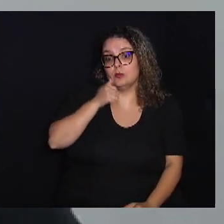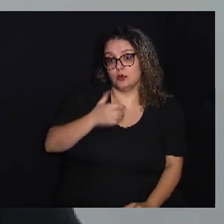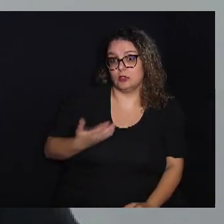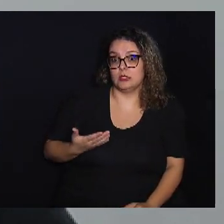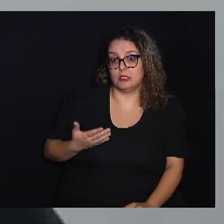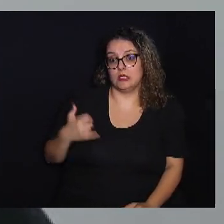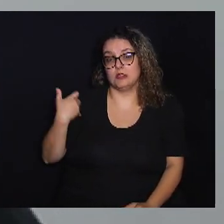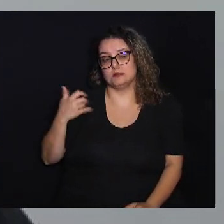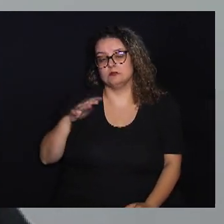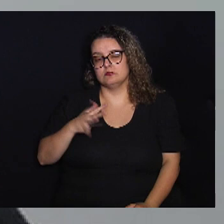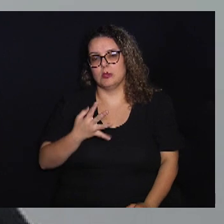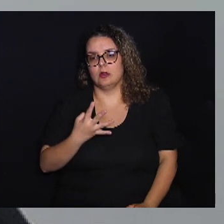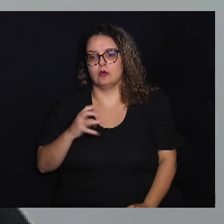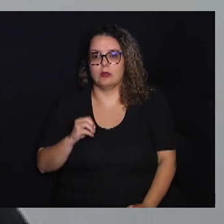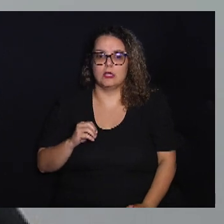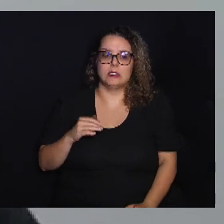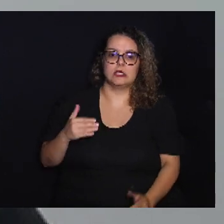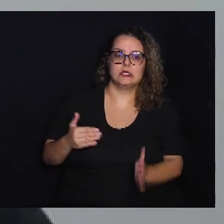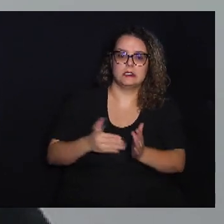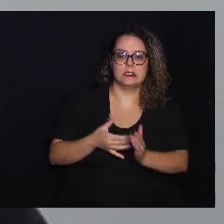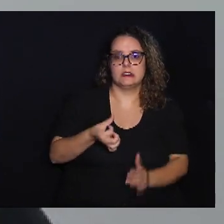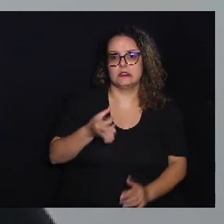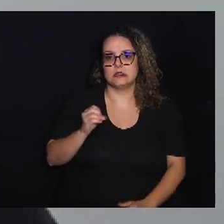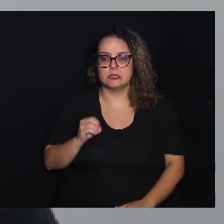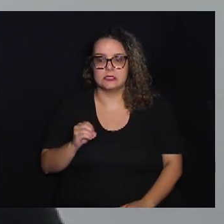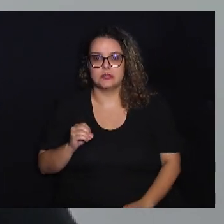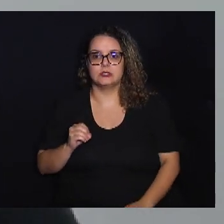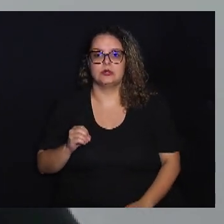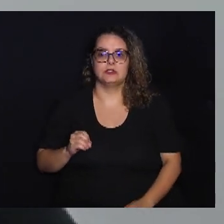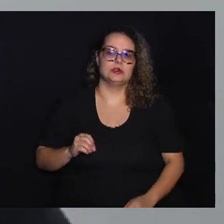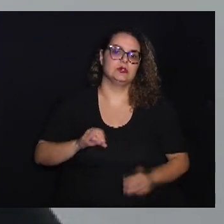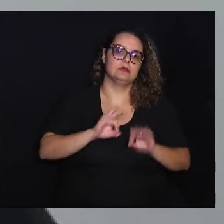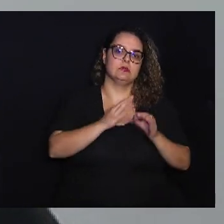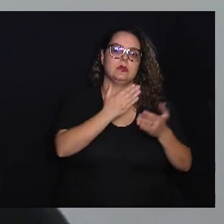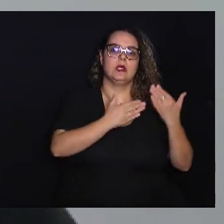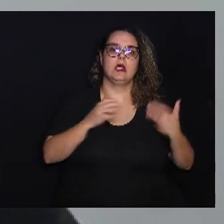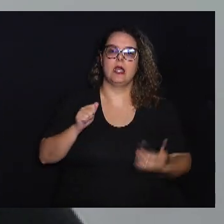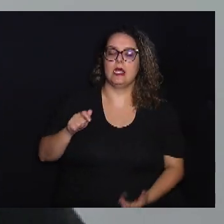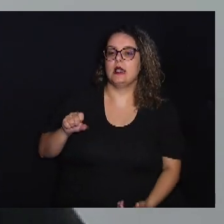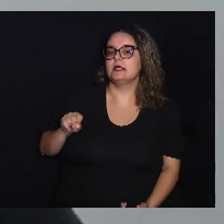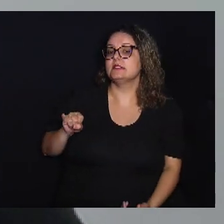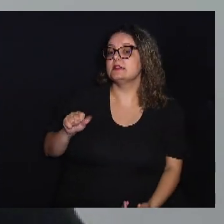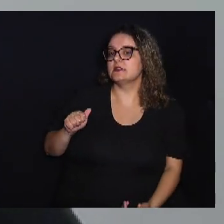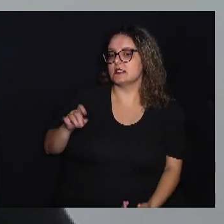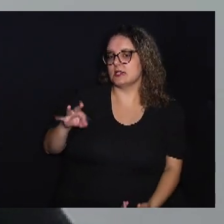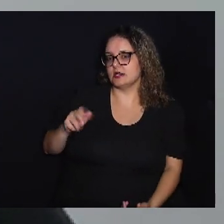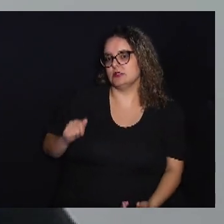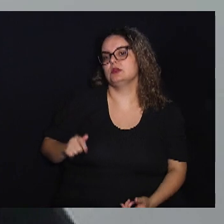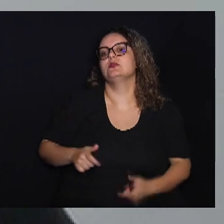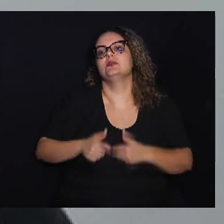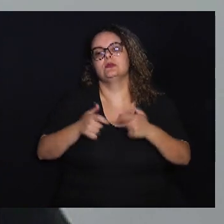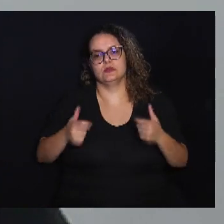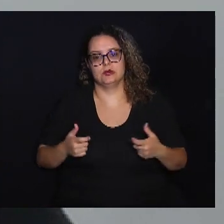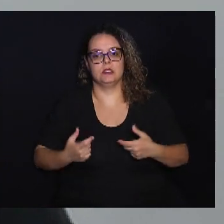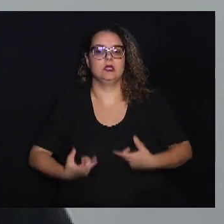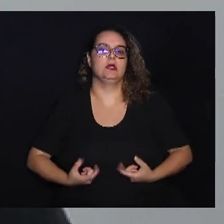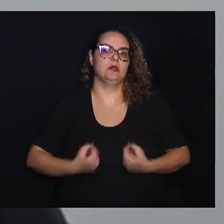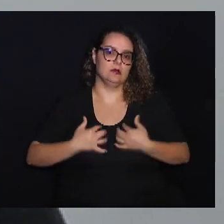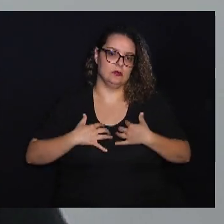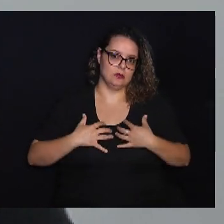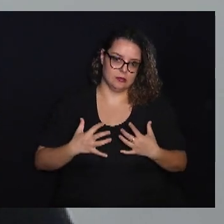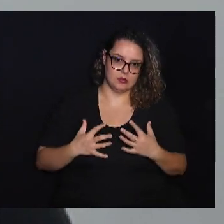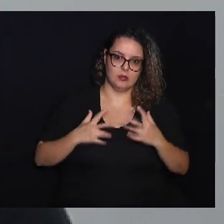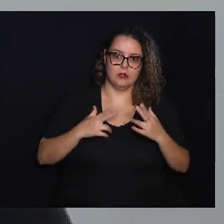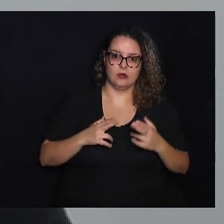A gente sabe que elas têm uma predisposição maior a câncer de pulmão, tá? Com mutação, né? Então, desses 10 a 20%, a gente